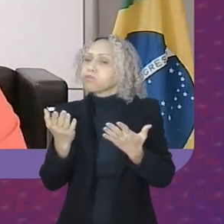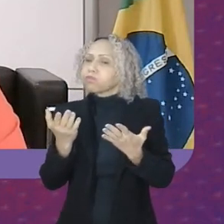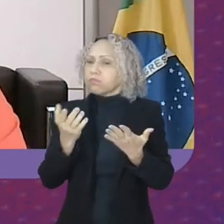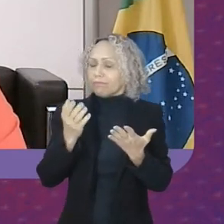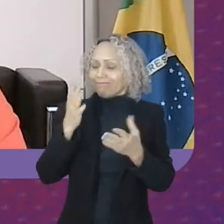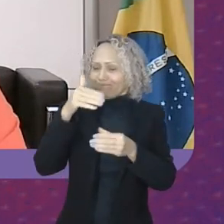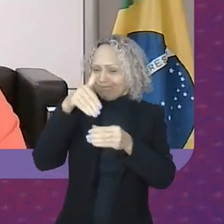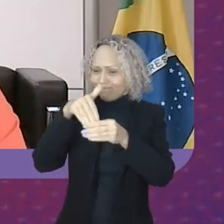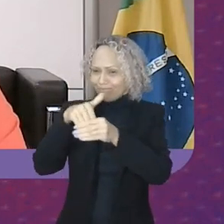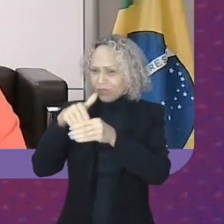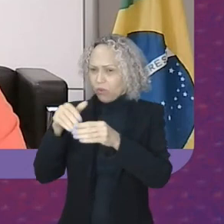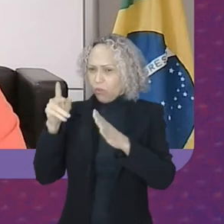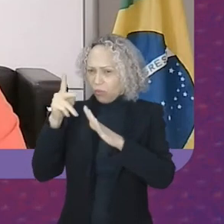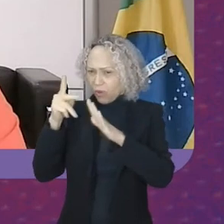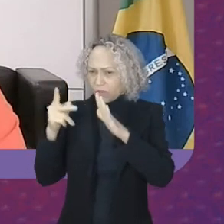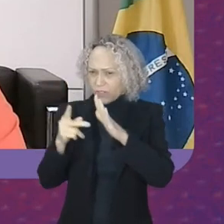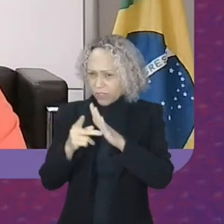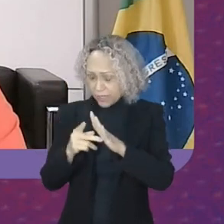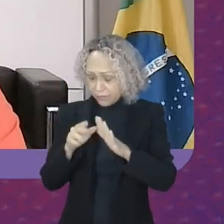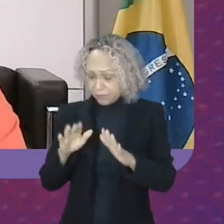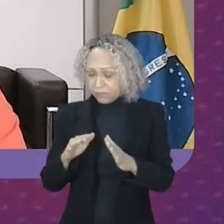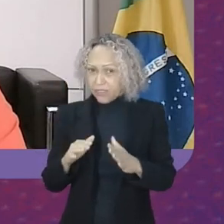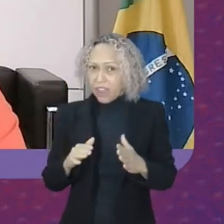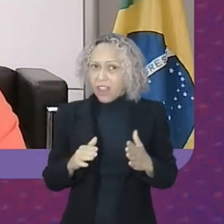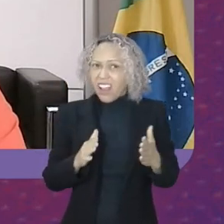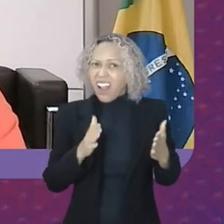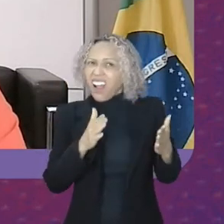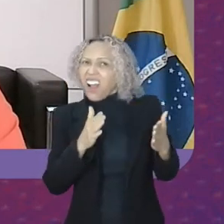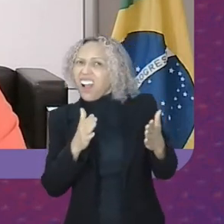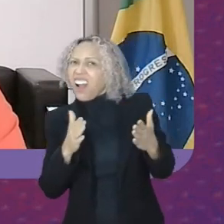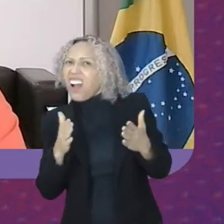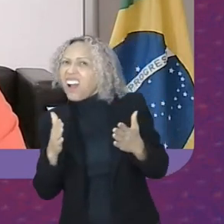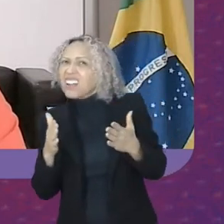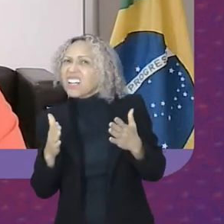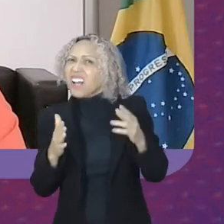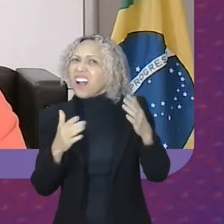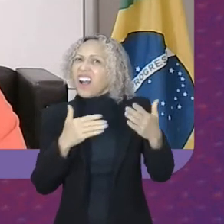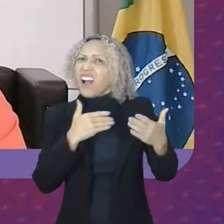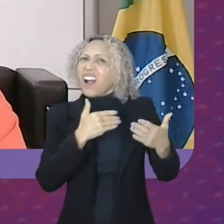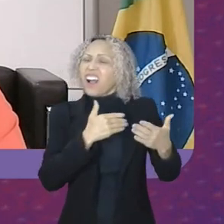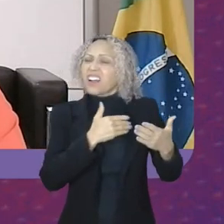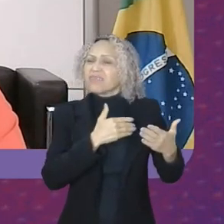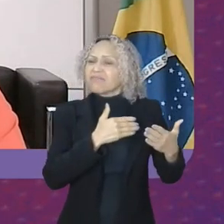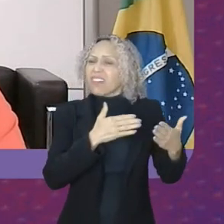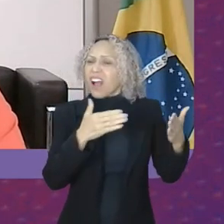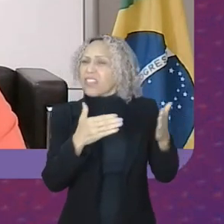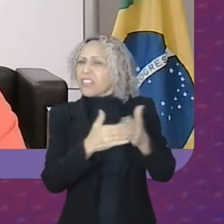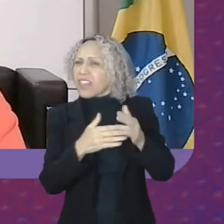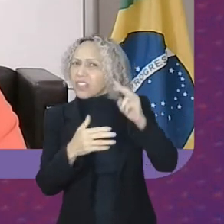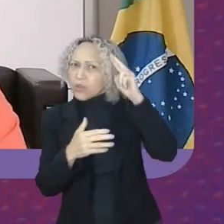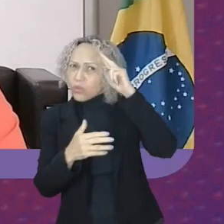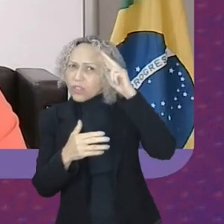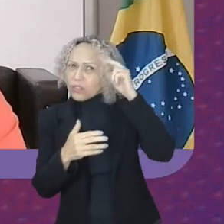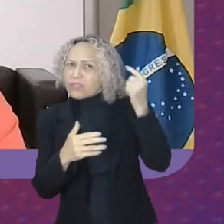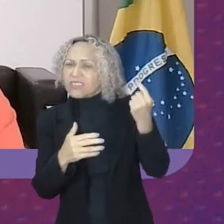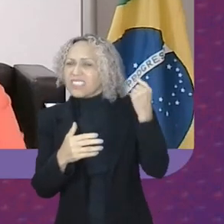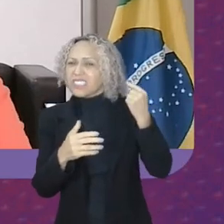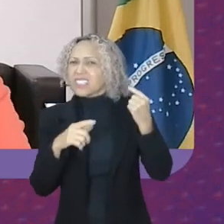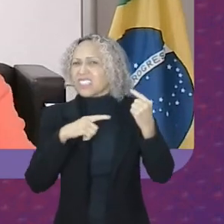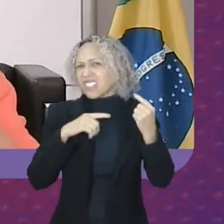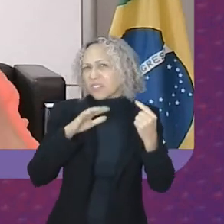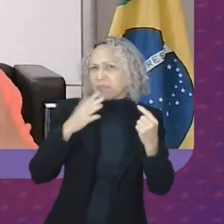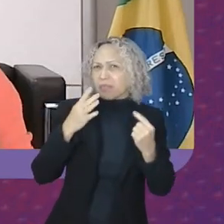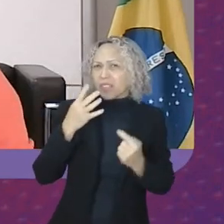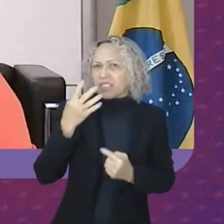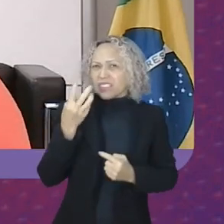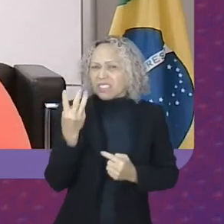mais de 300 mil pessoas votando. Isso é pouco, na minha opinião. Então, significa que, para que